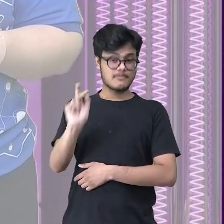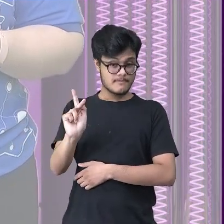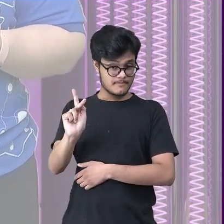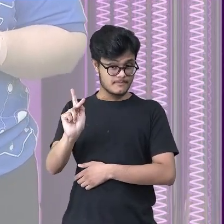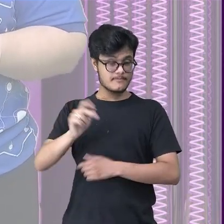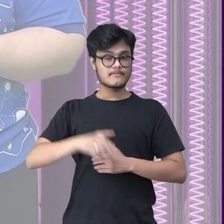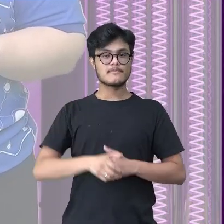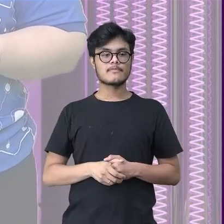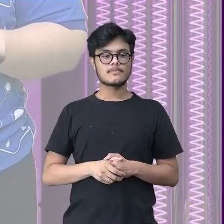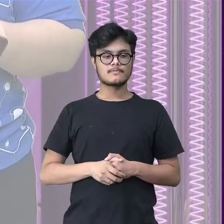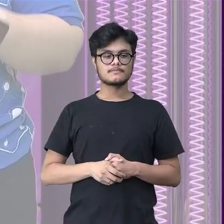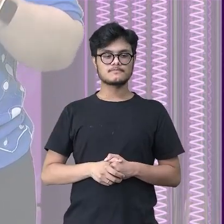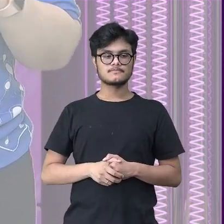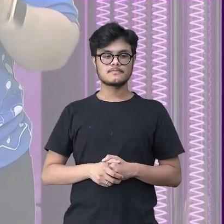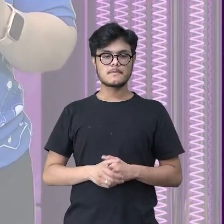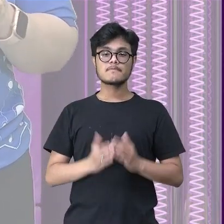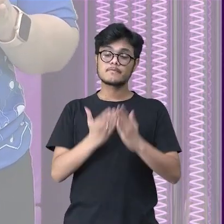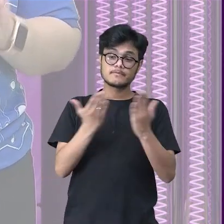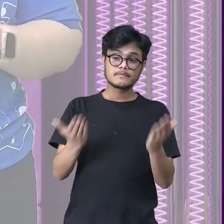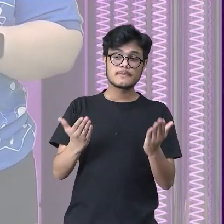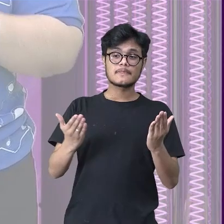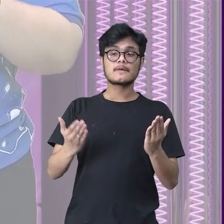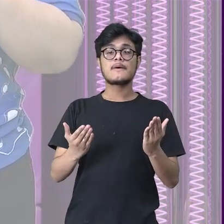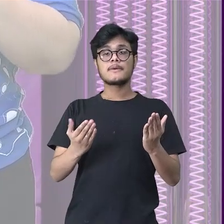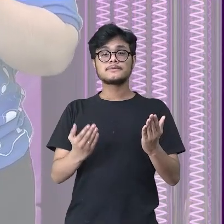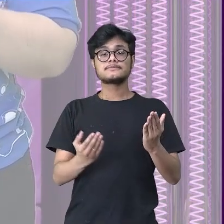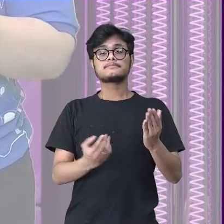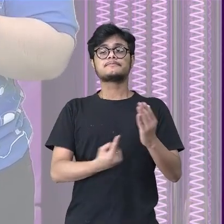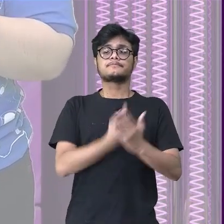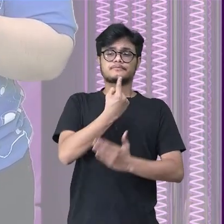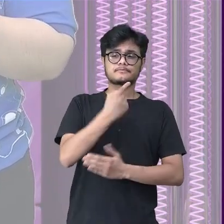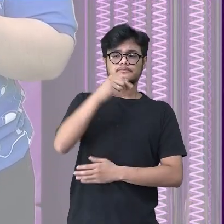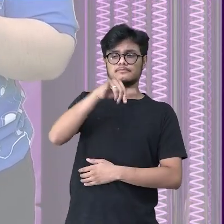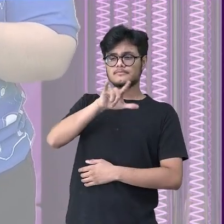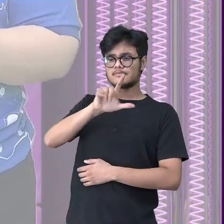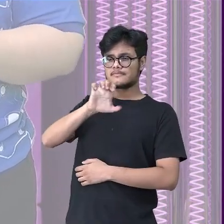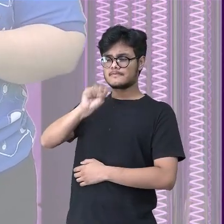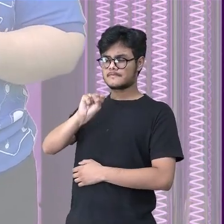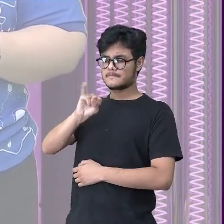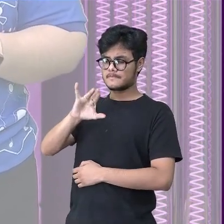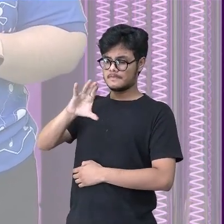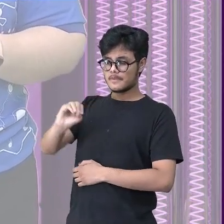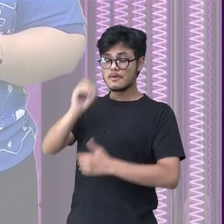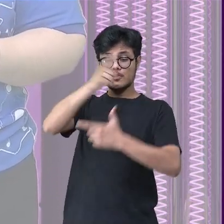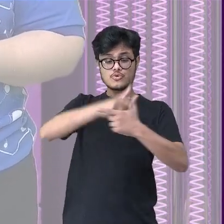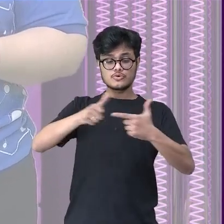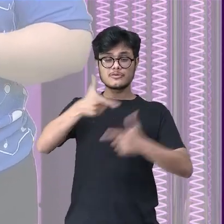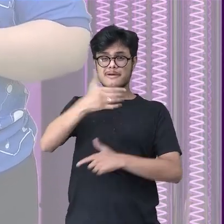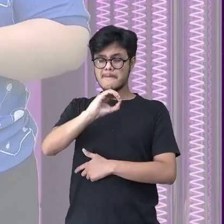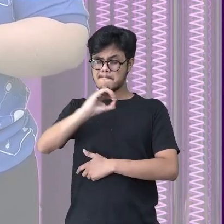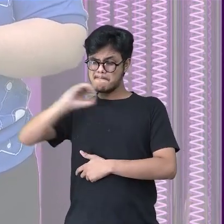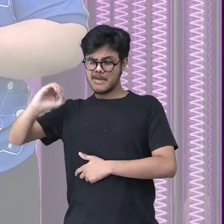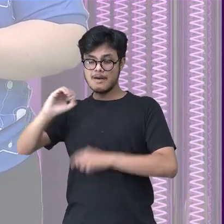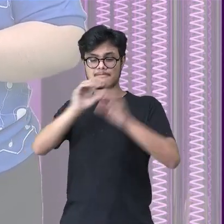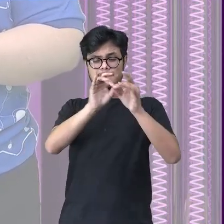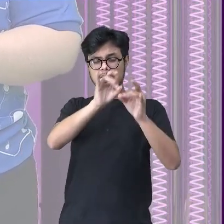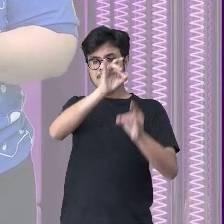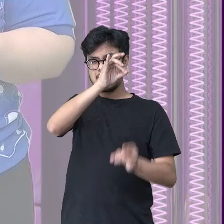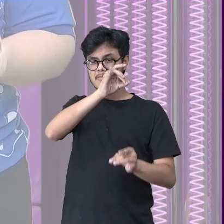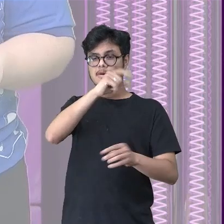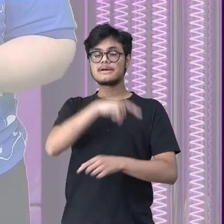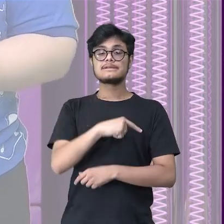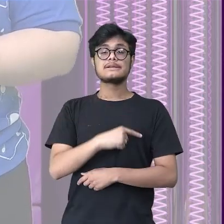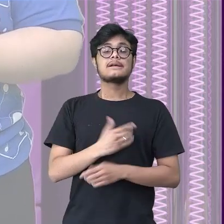dividido por 1000. Então, 1 milésimo dividido em 1000 partes iguais, uma partezinha dessa é referente aí,